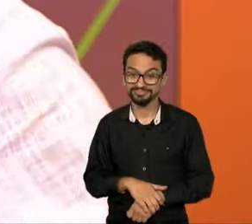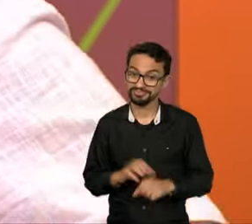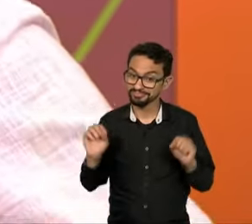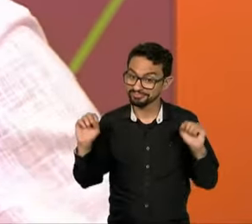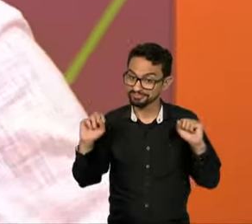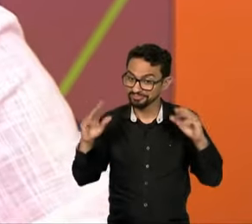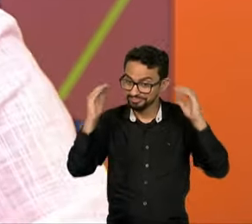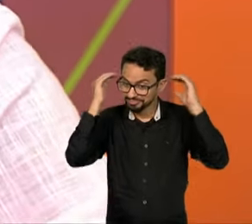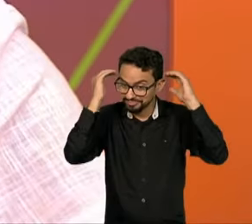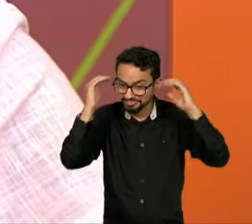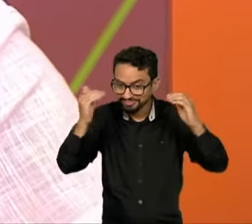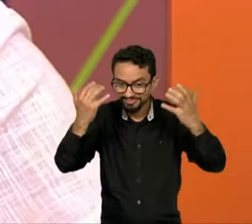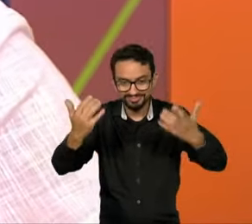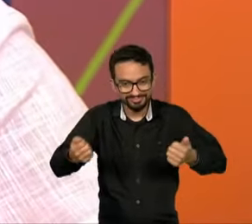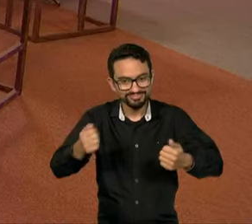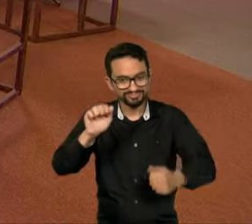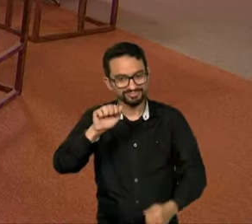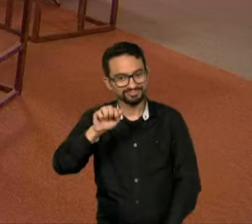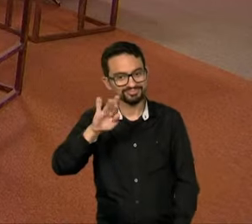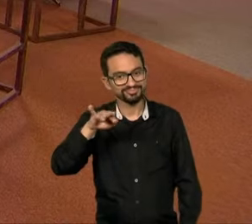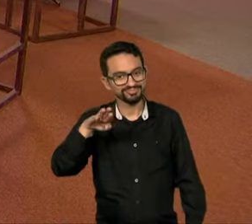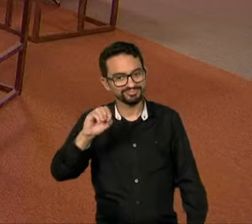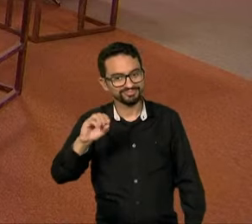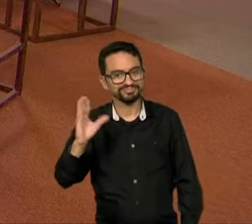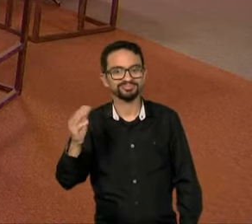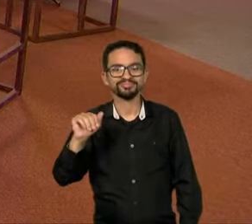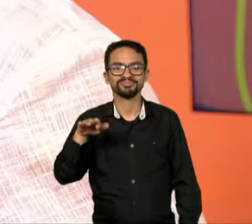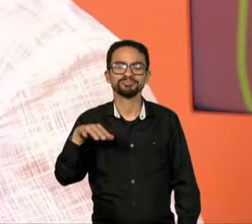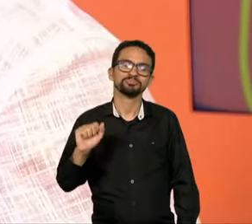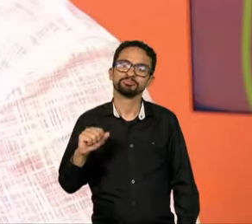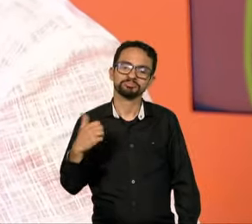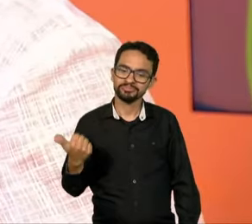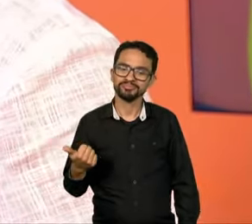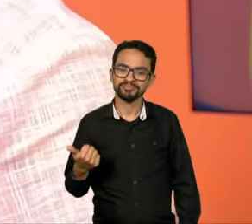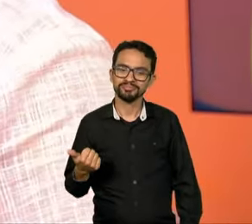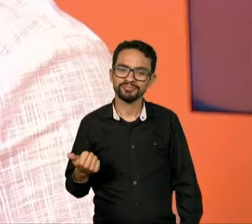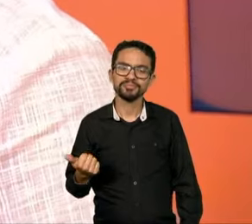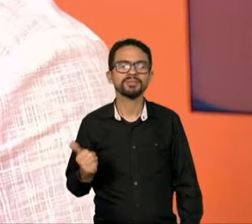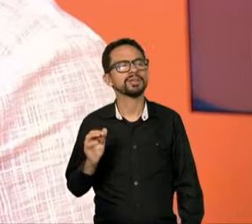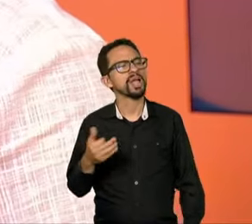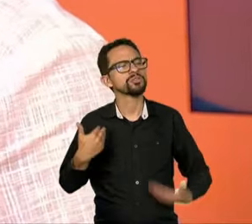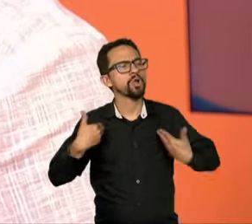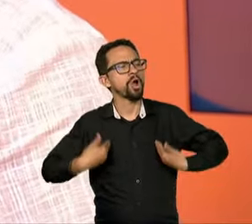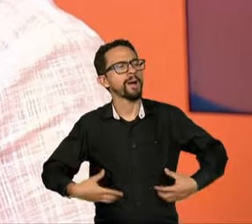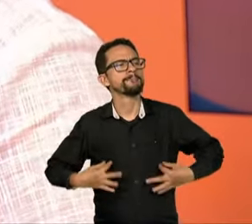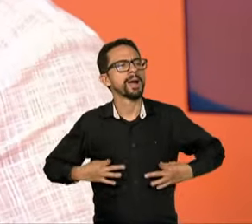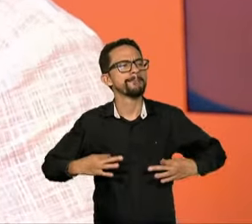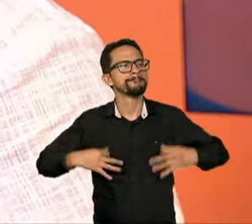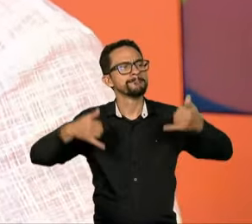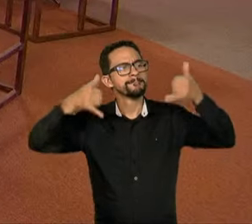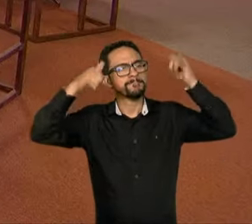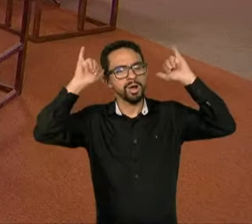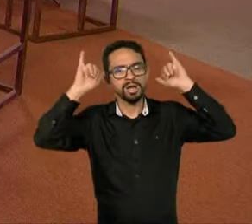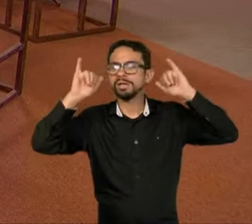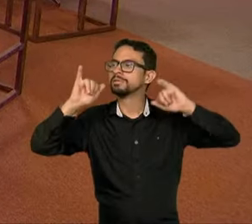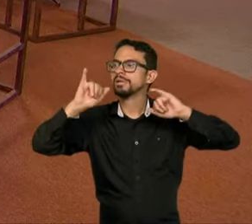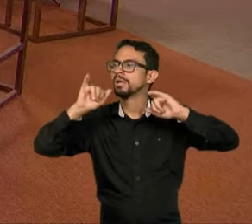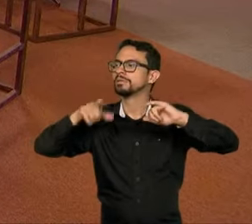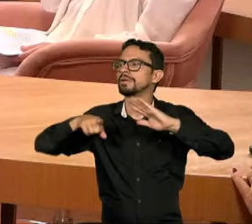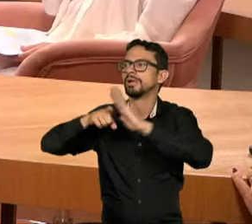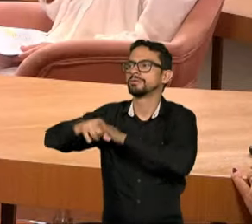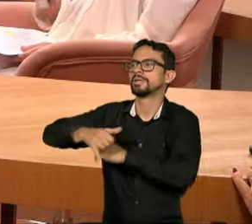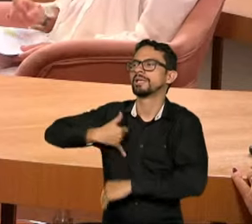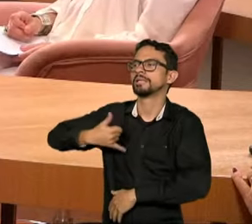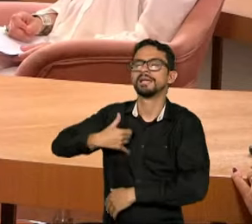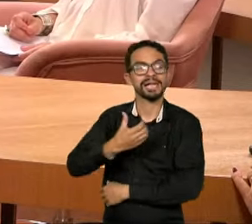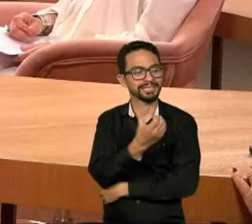Erasmo Carlos na pecinha da escola. E aí mas cadê sua roupa de boi? Eu falei, não tem roupa Quantos de boi. Quantos anos, Léo? Seis.